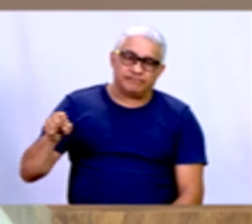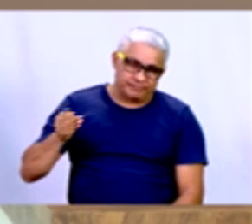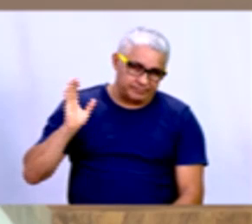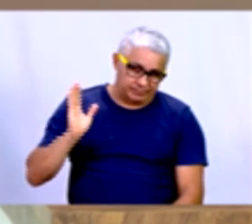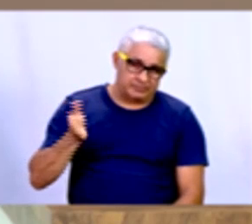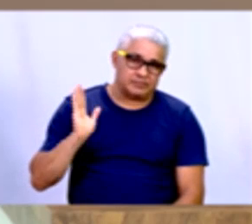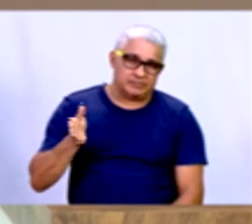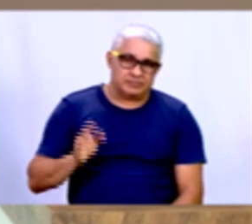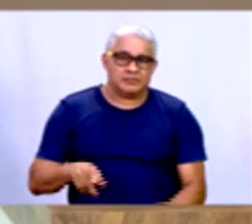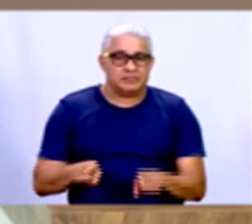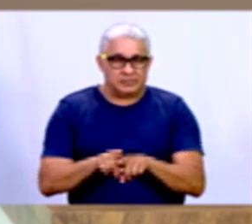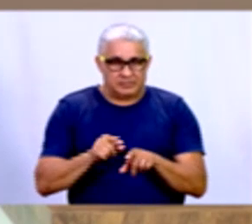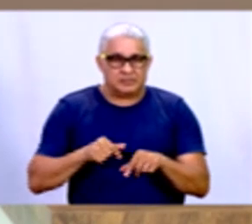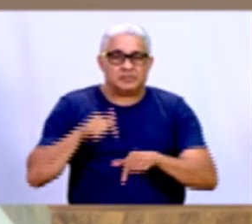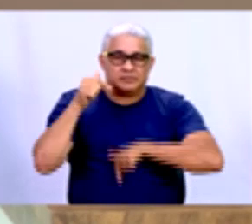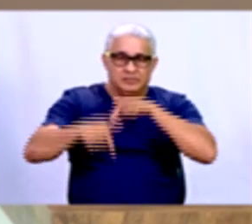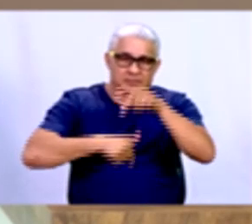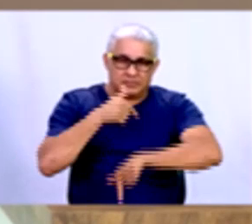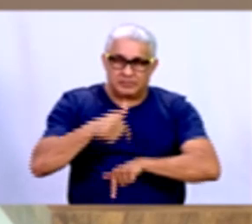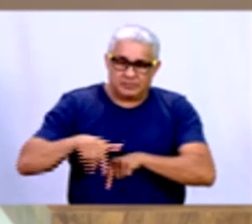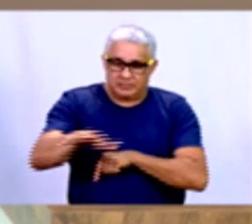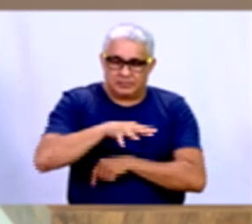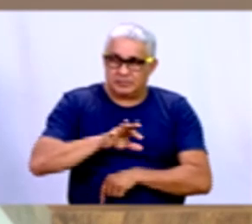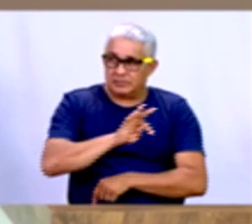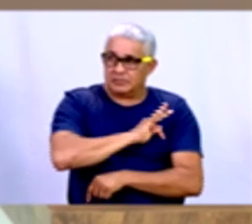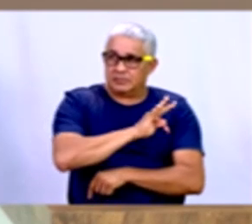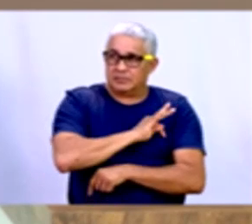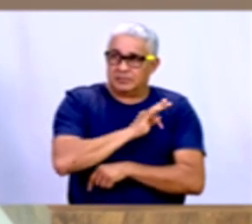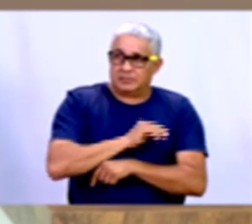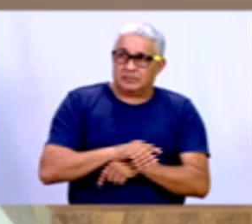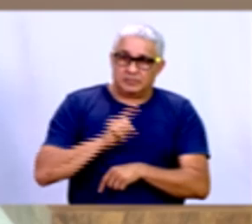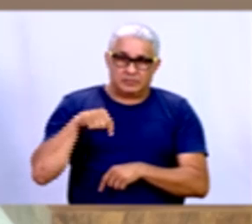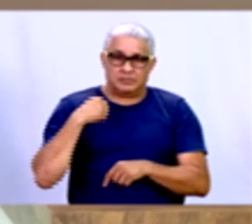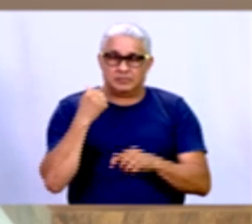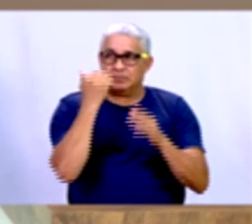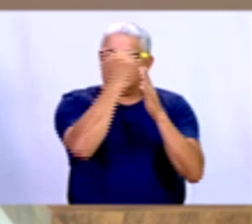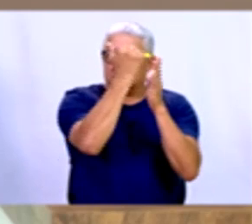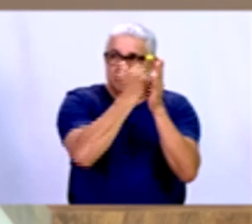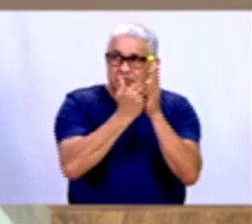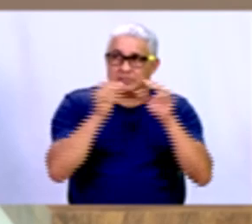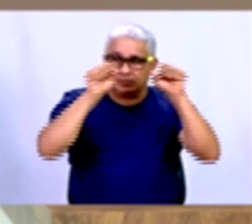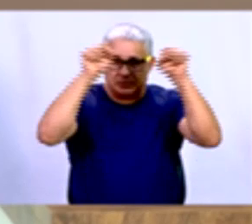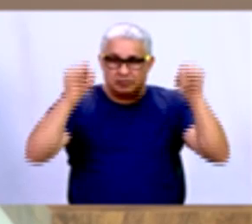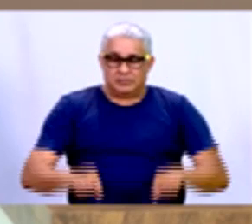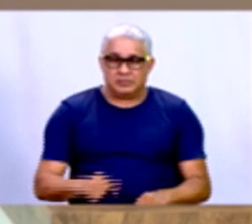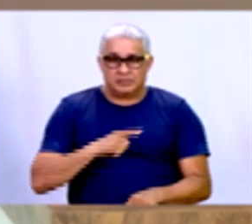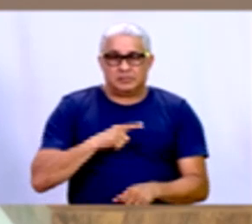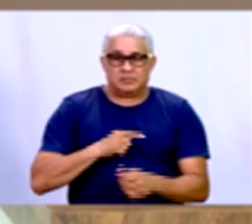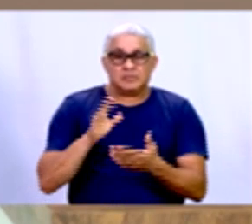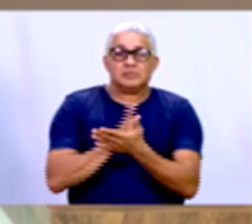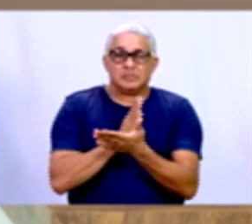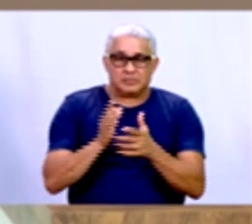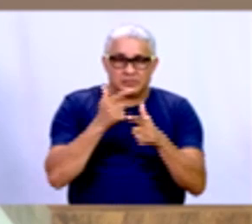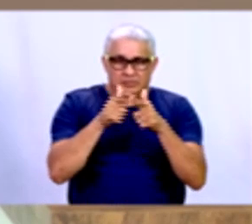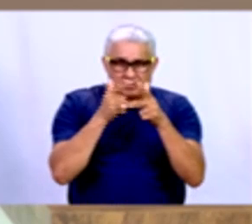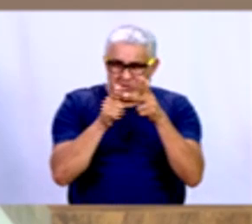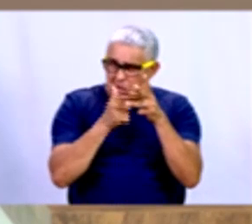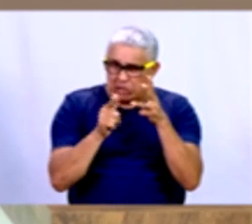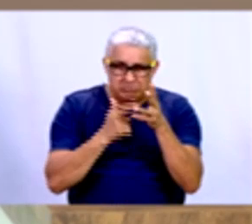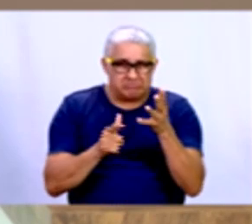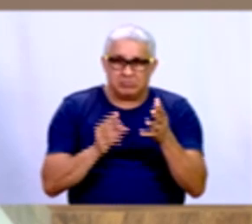verdade, também quando eu trabalhei na área técnica, a gente trabalhou com desenvolvimento de sistemas e tivemos muitos problemas quando nós